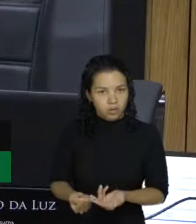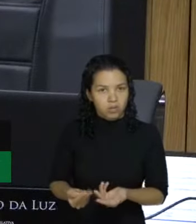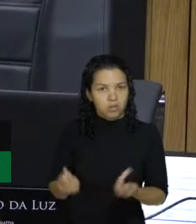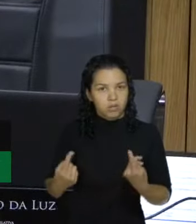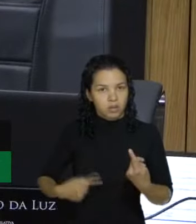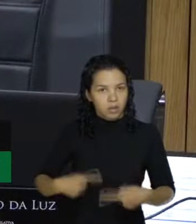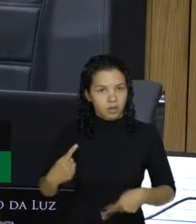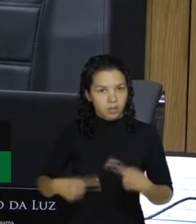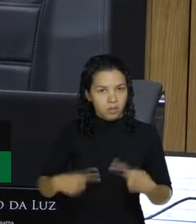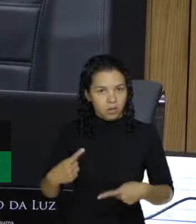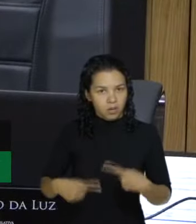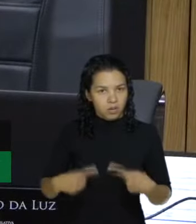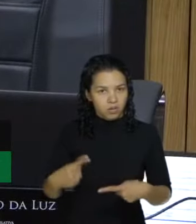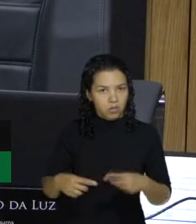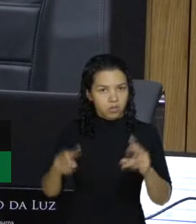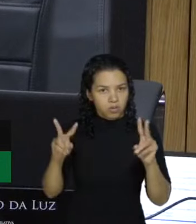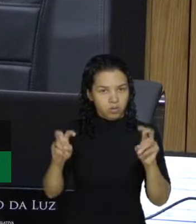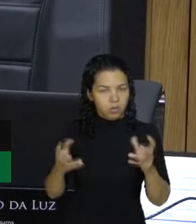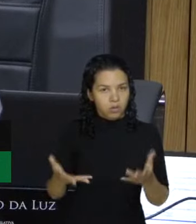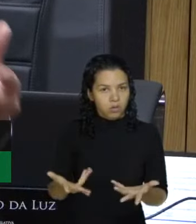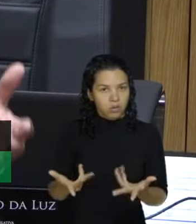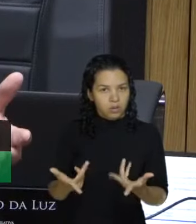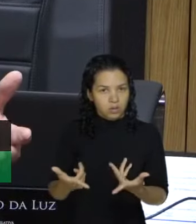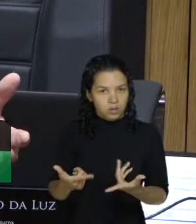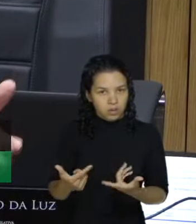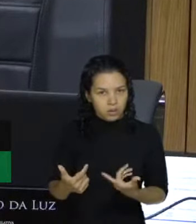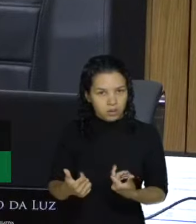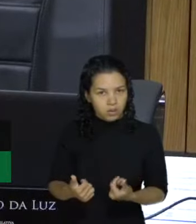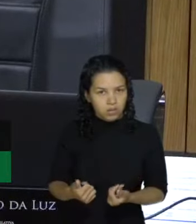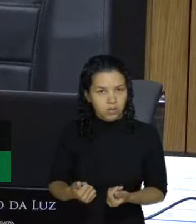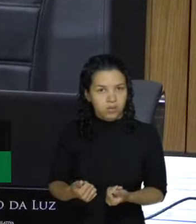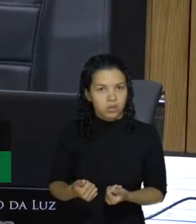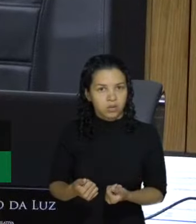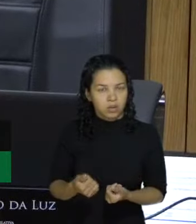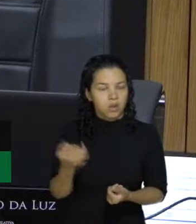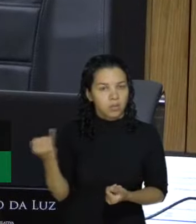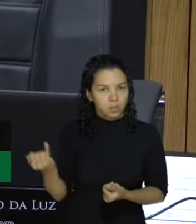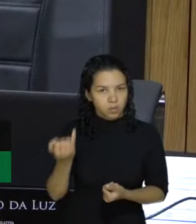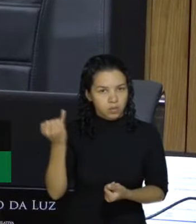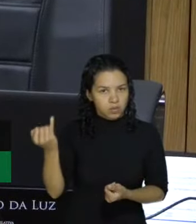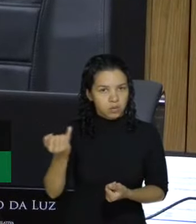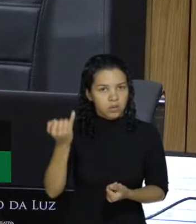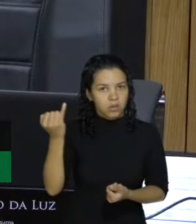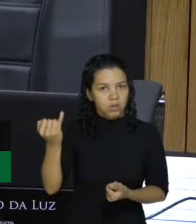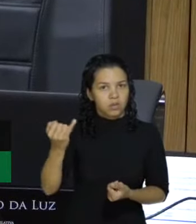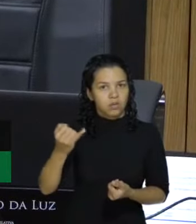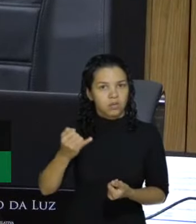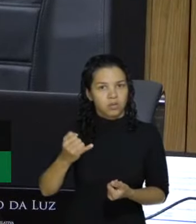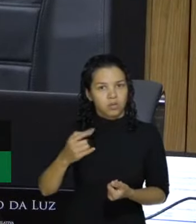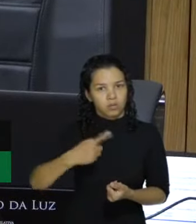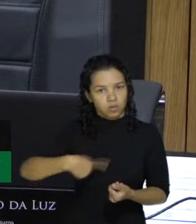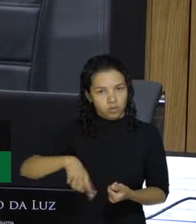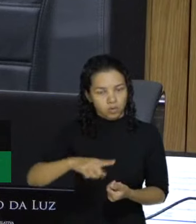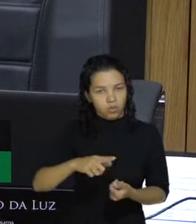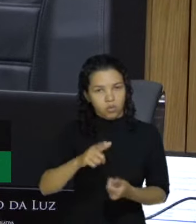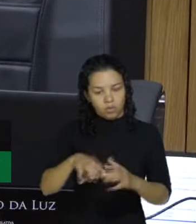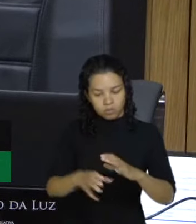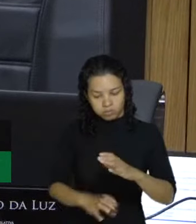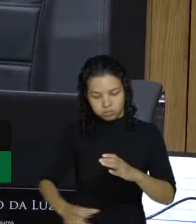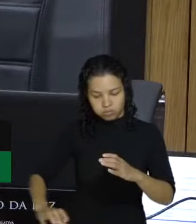a qualidade de saneamento básico nas baías norte e sul é fundamental para que a gente tenha uma atividade próspera de